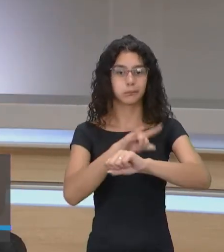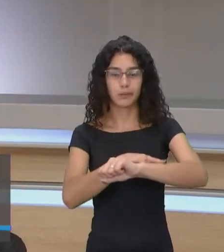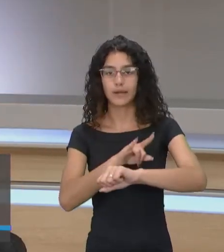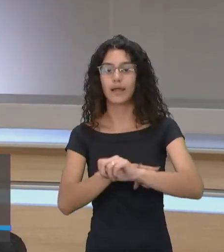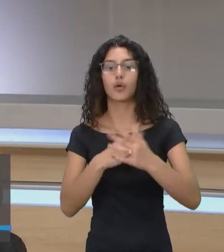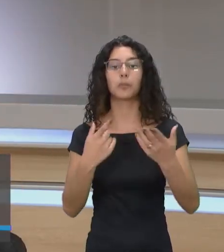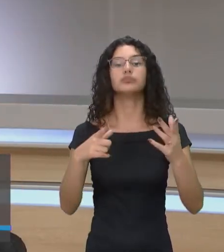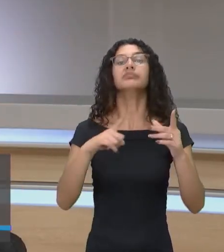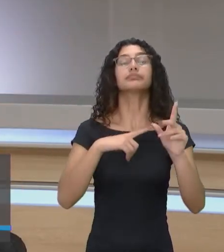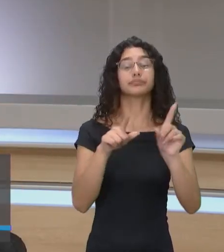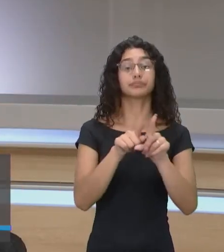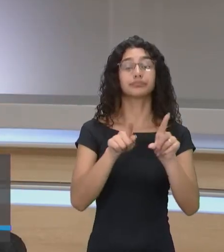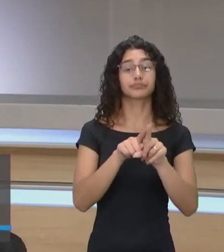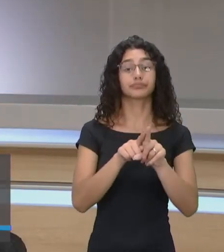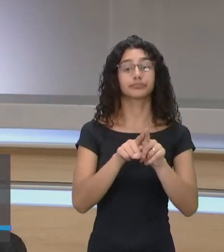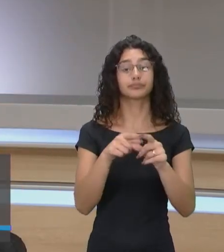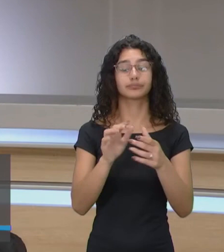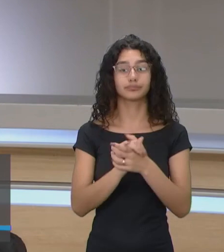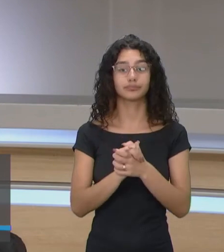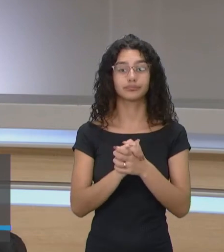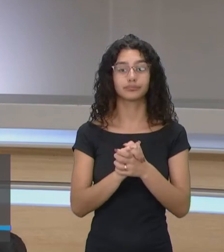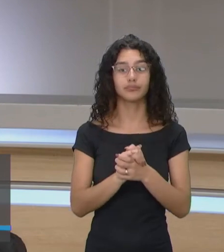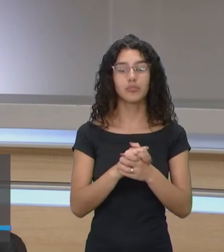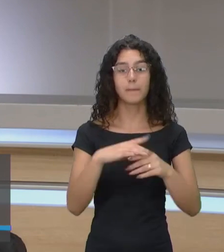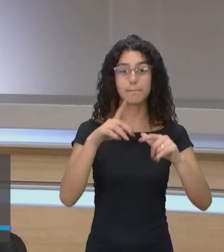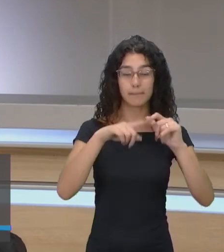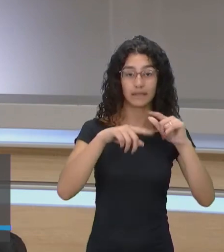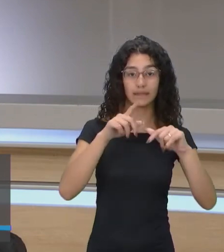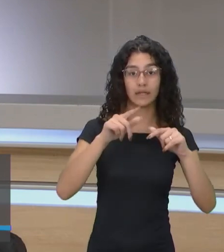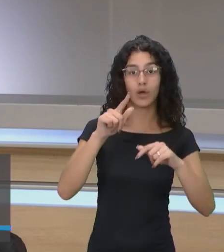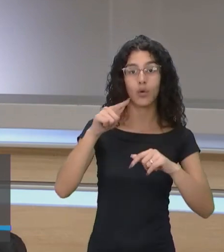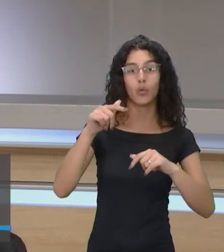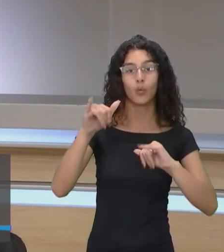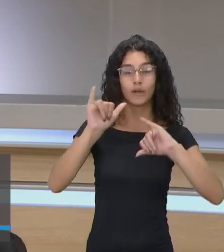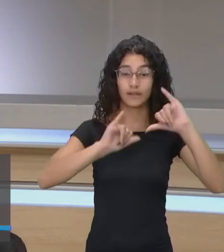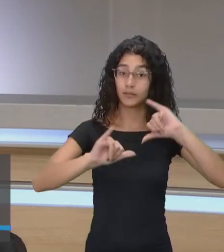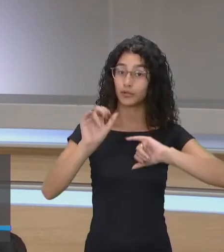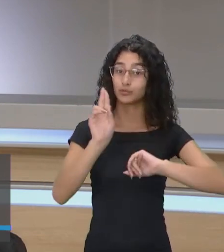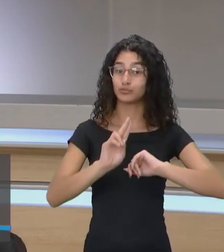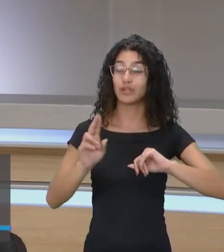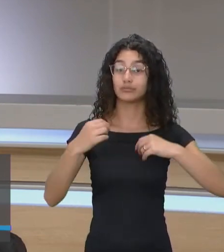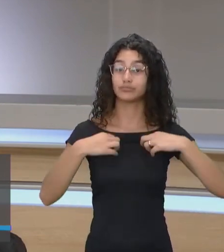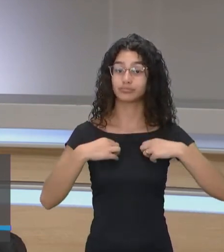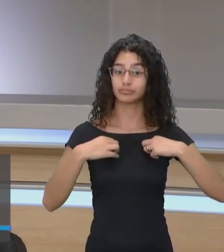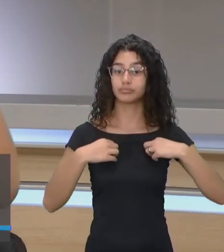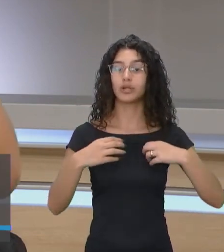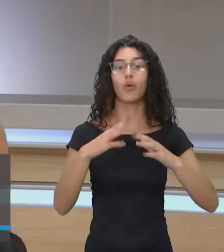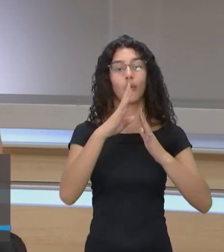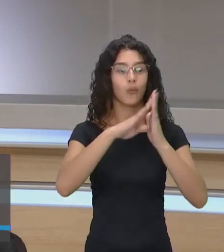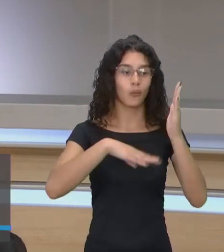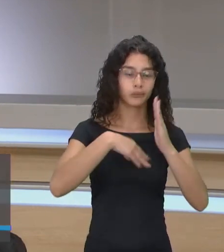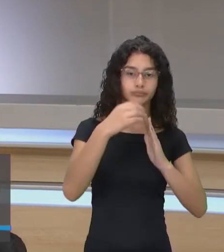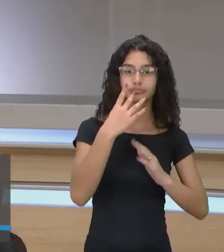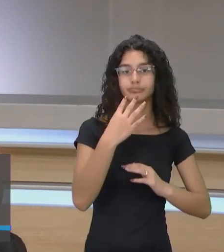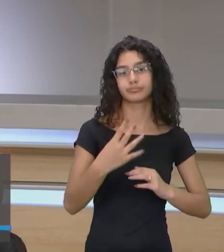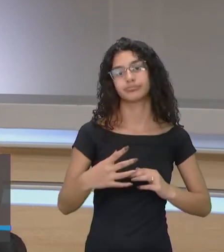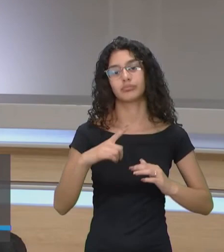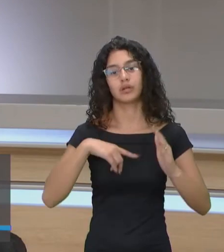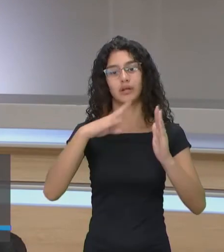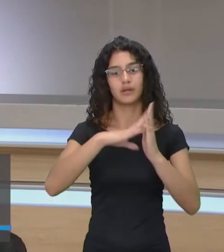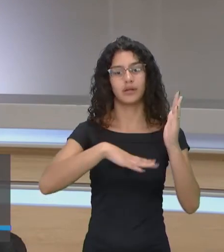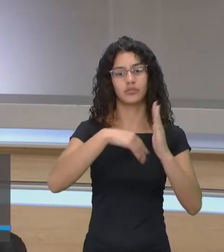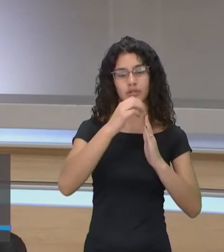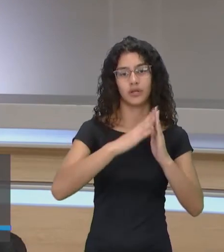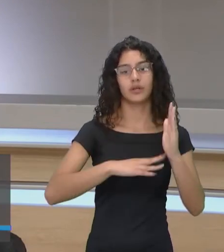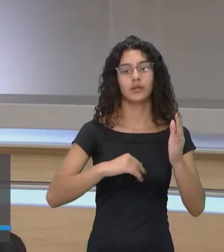banheiro. Ela tá suja com materiais químicos que são usados nos tecidos, com cor, né,